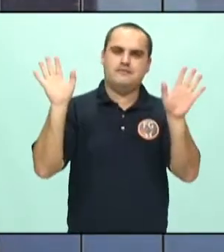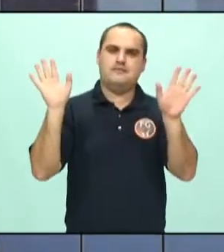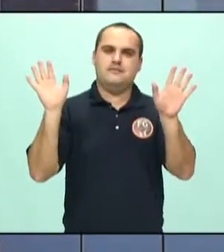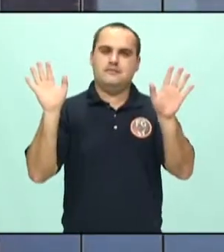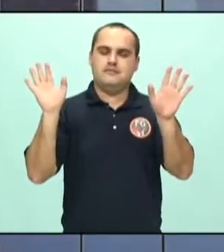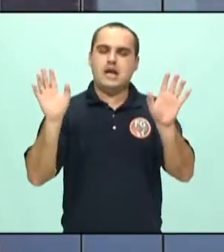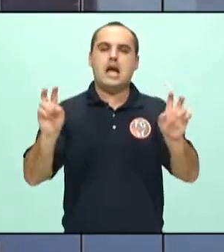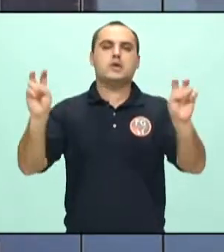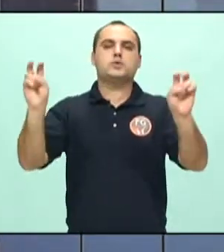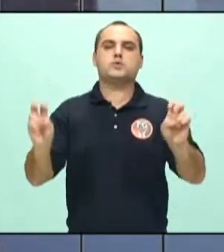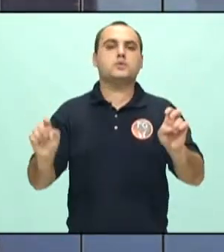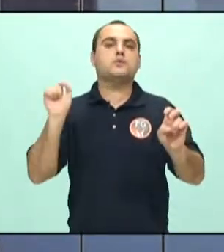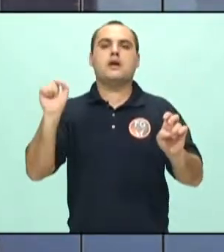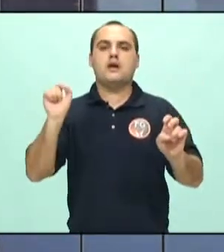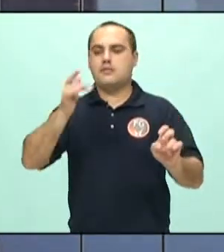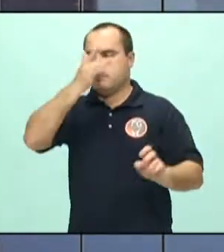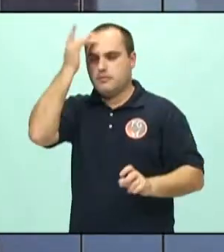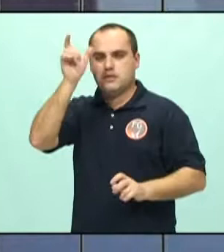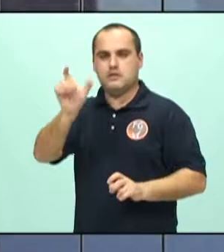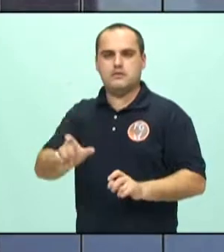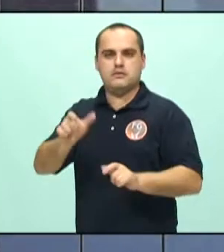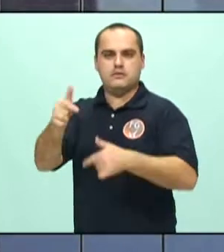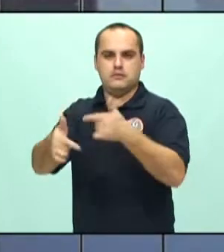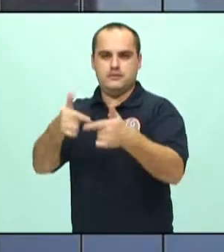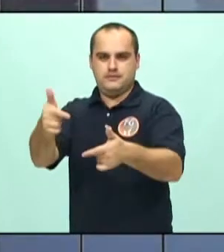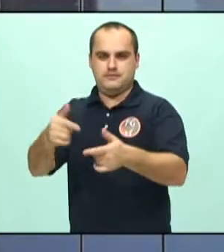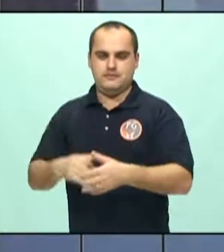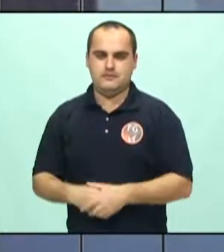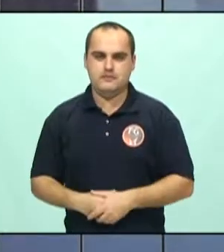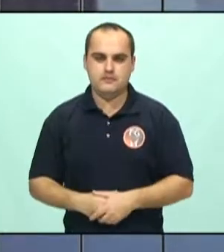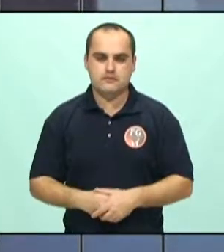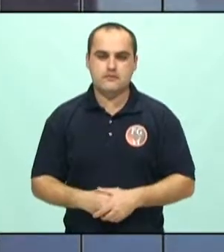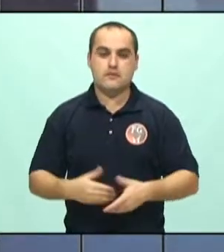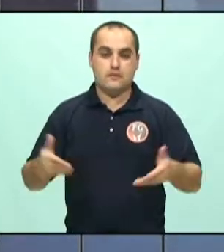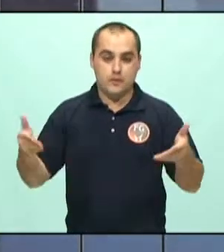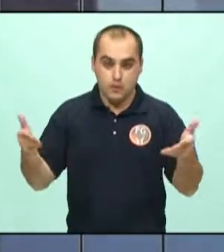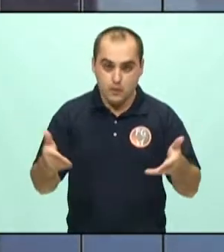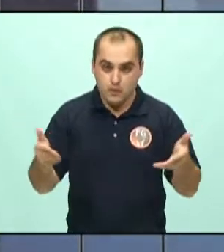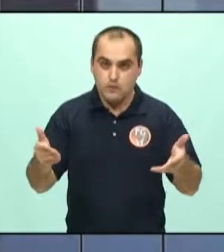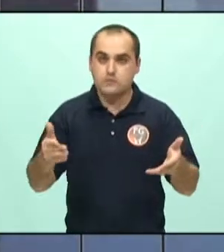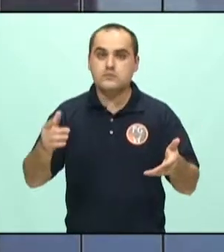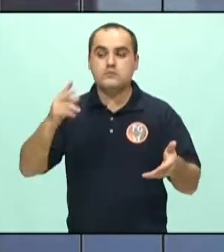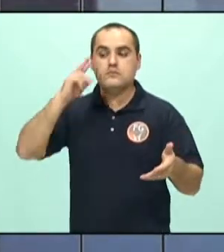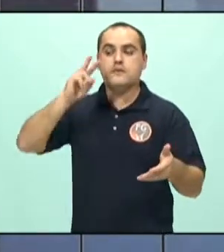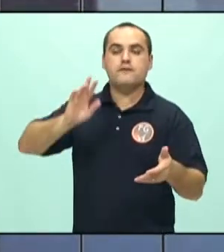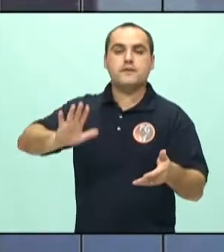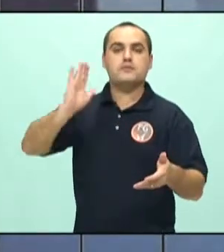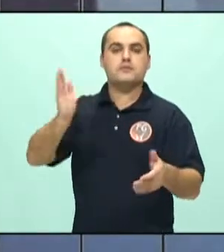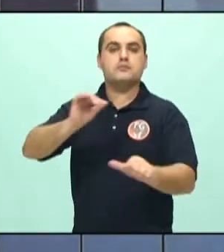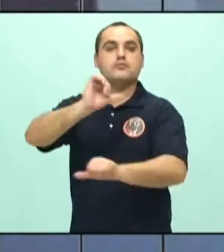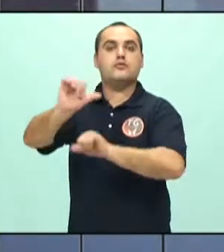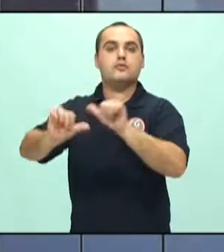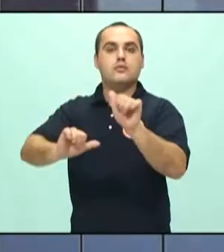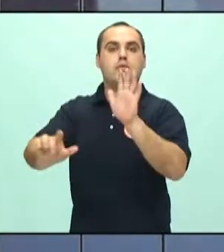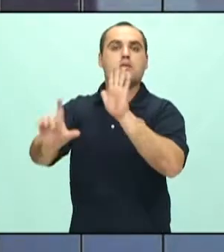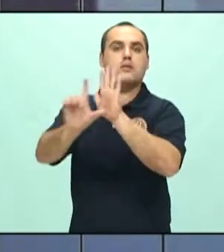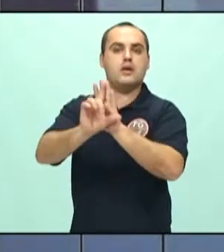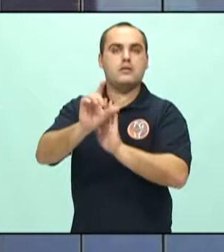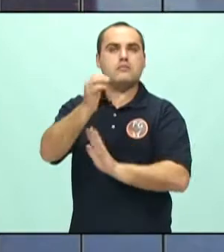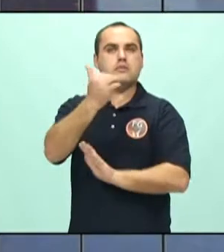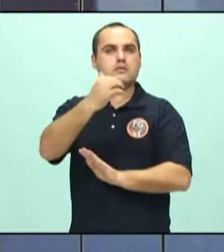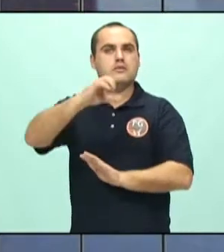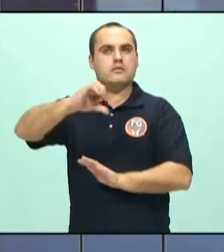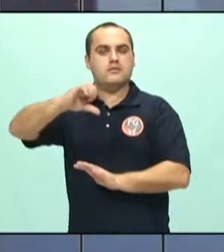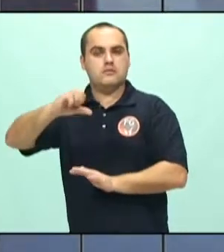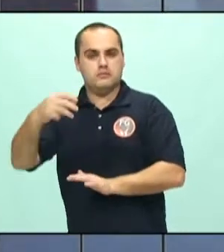trabalhador. Hoje, a nossa história, nós tivemos uma mudança de lei. Em 93,